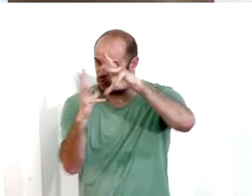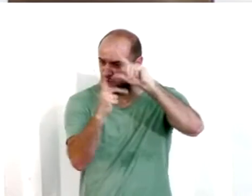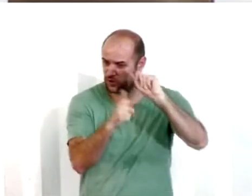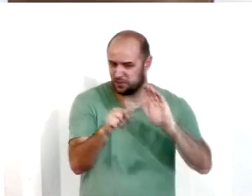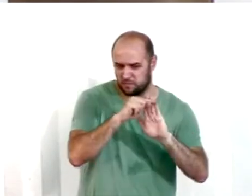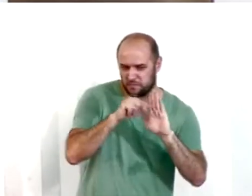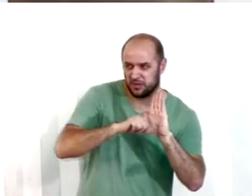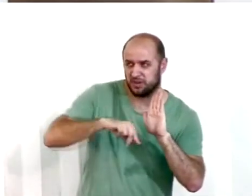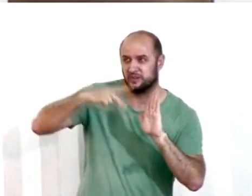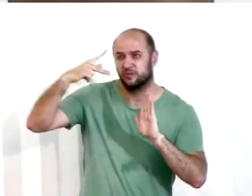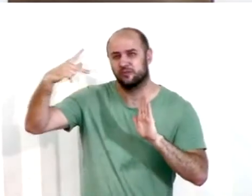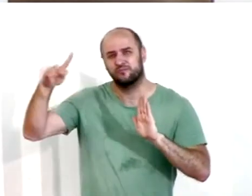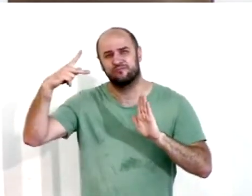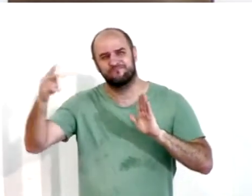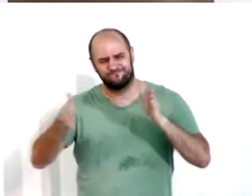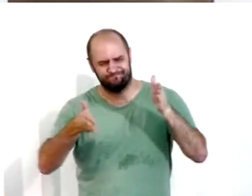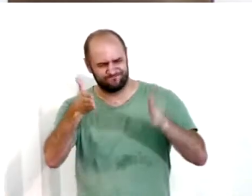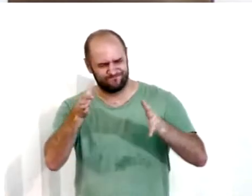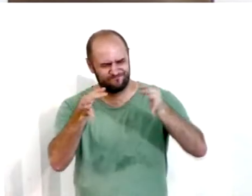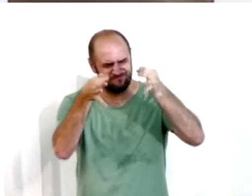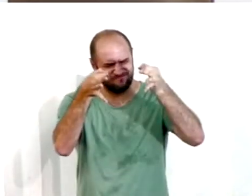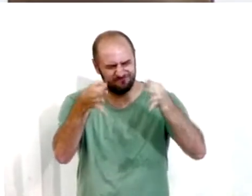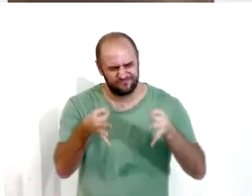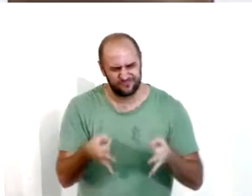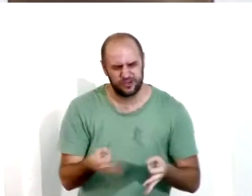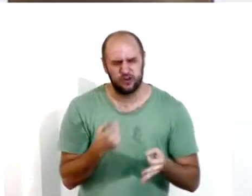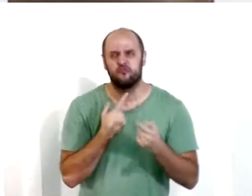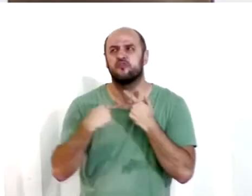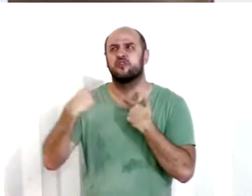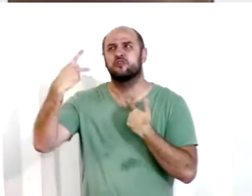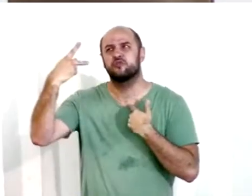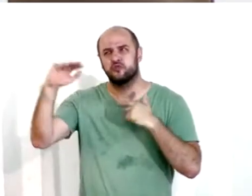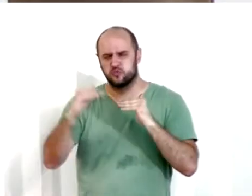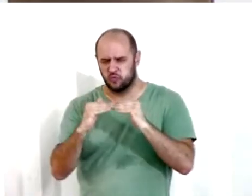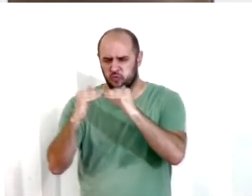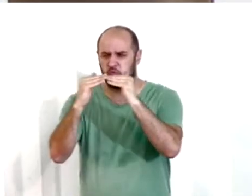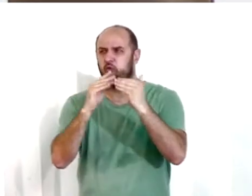plano para ser vivido dentro do tempo, conforme o seu perfeito conselho,